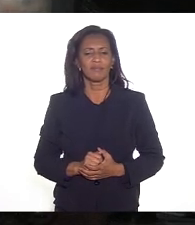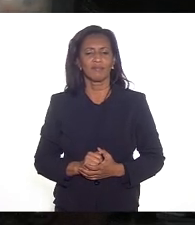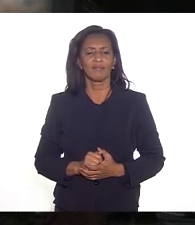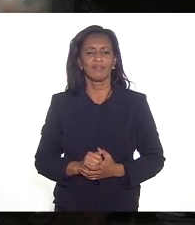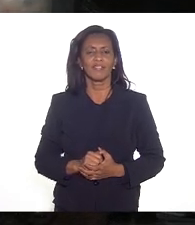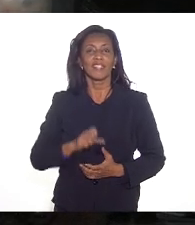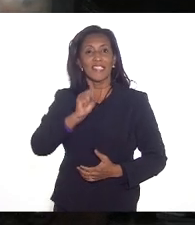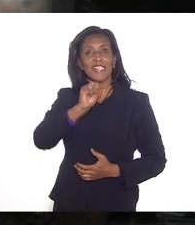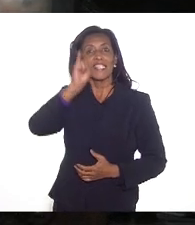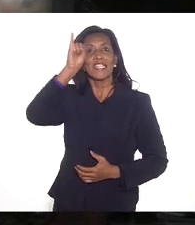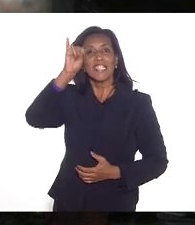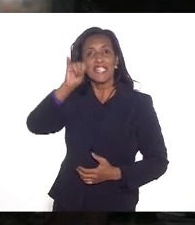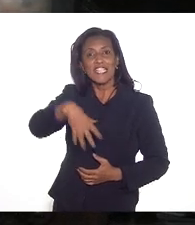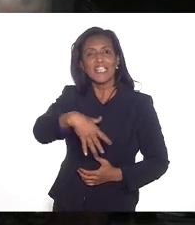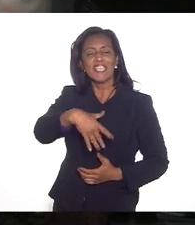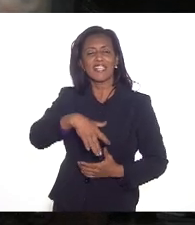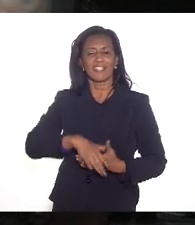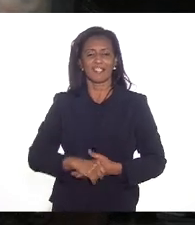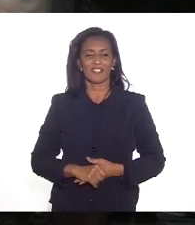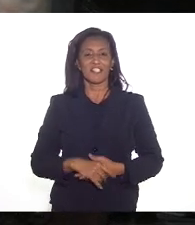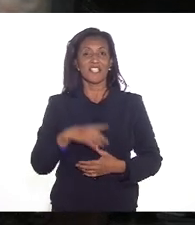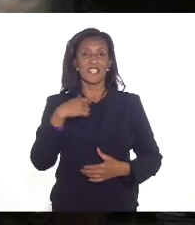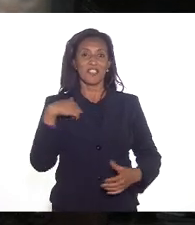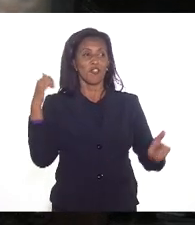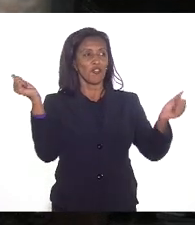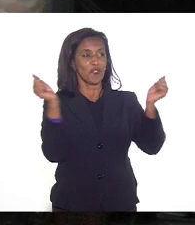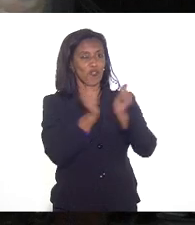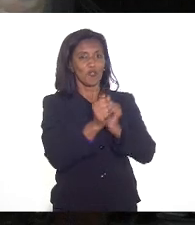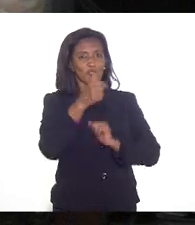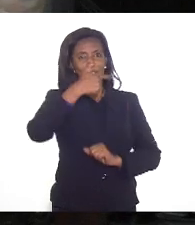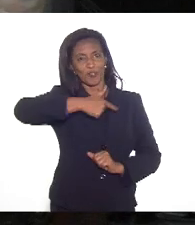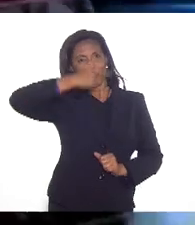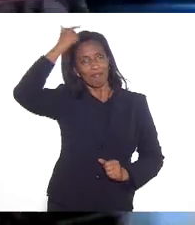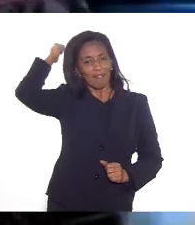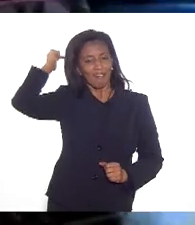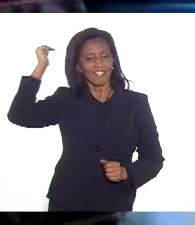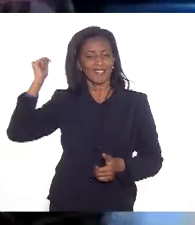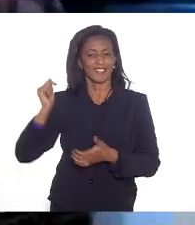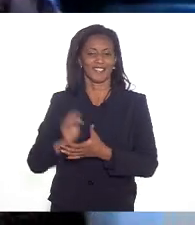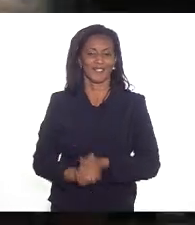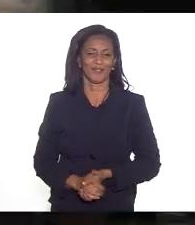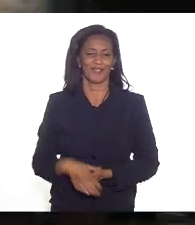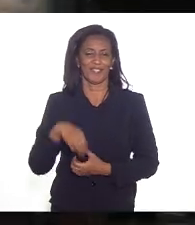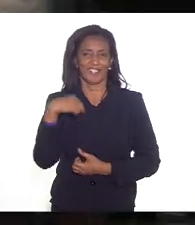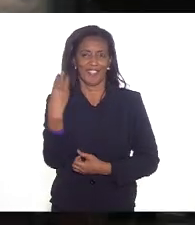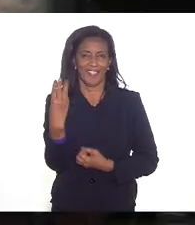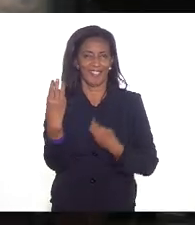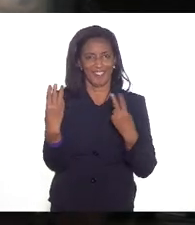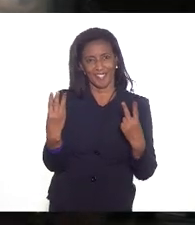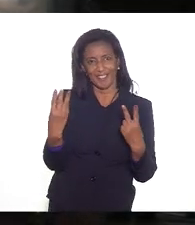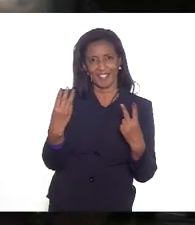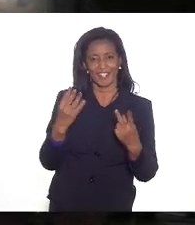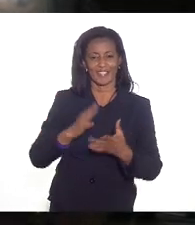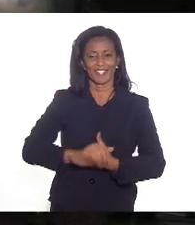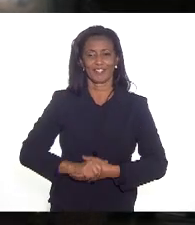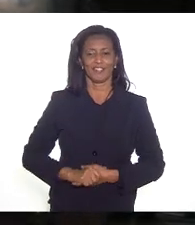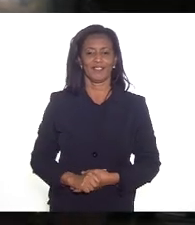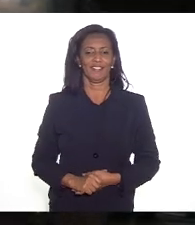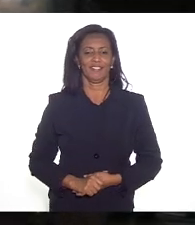É sim vai se divertir foto com Deputado Luiz Paulo 3 a 2